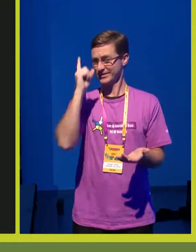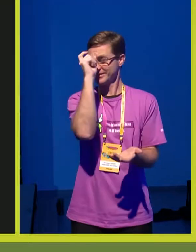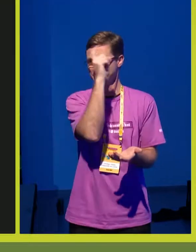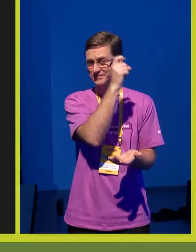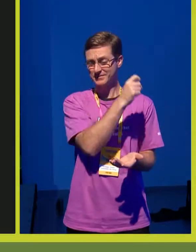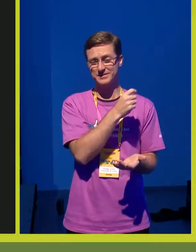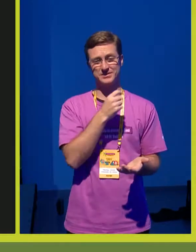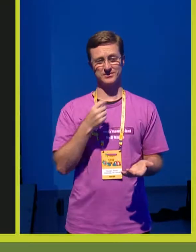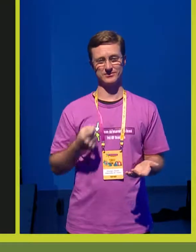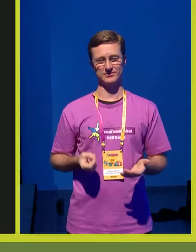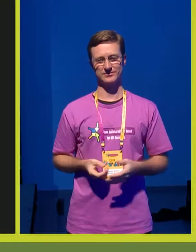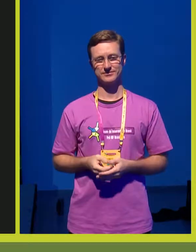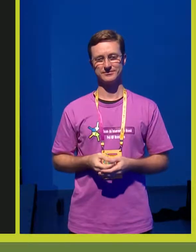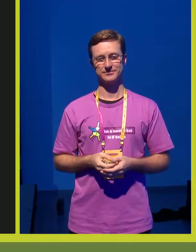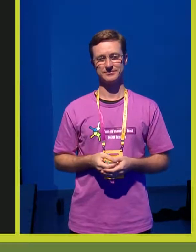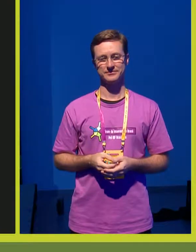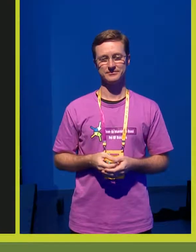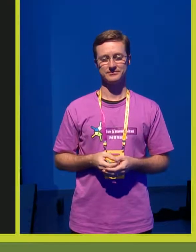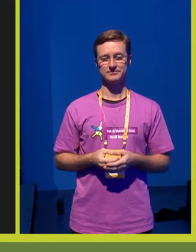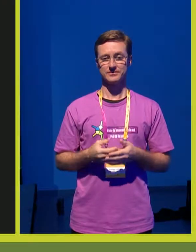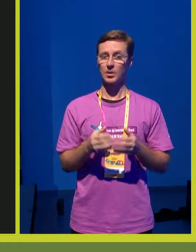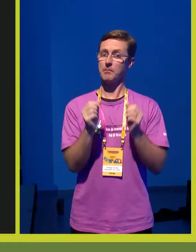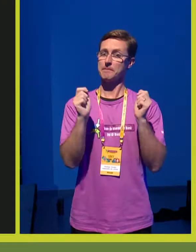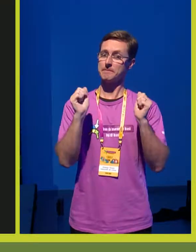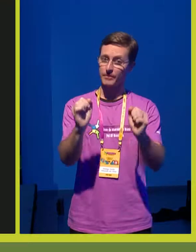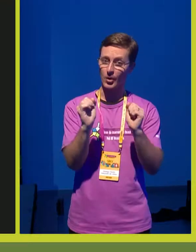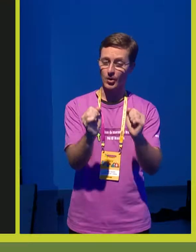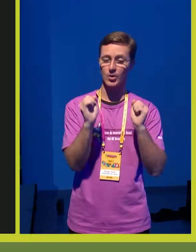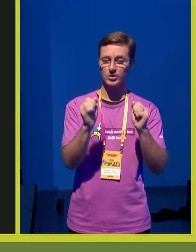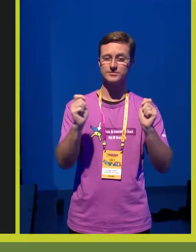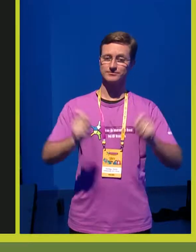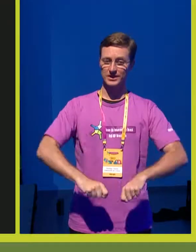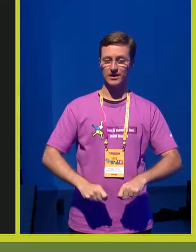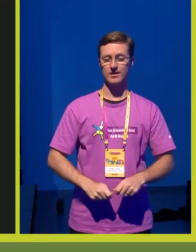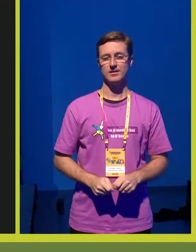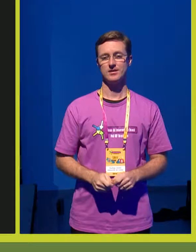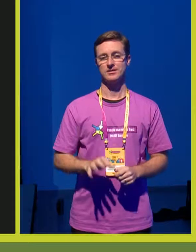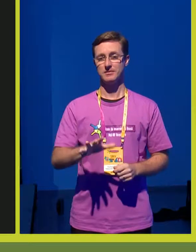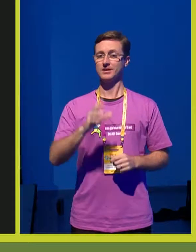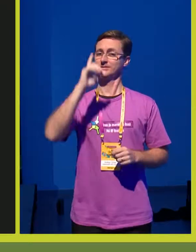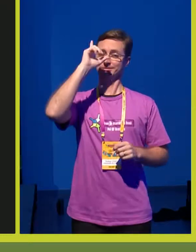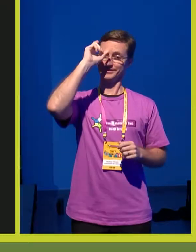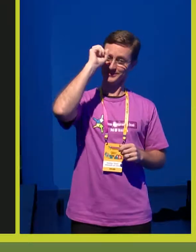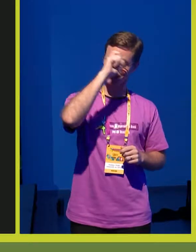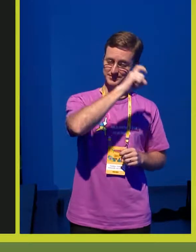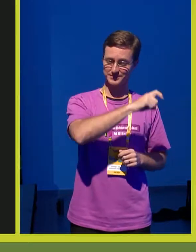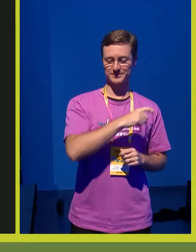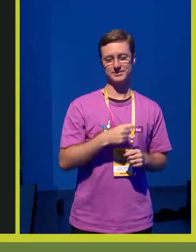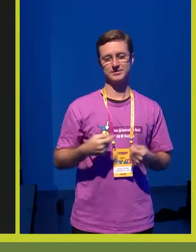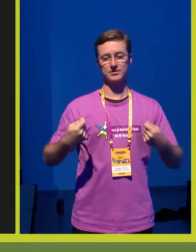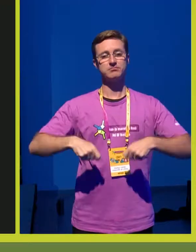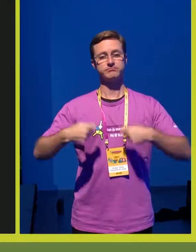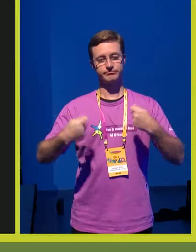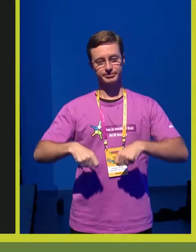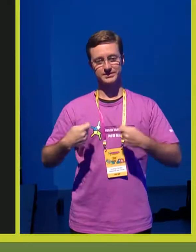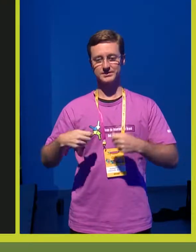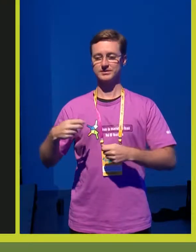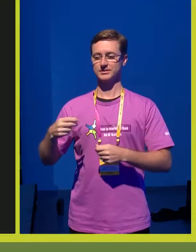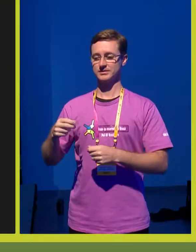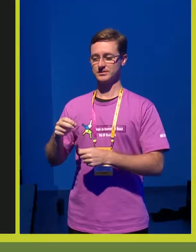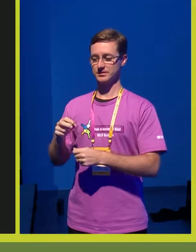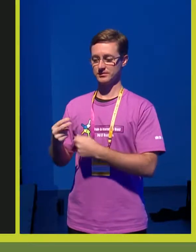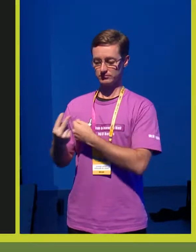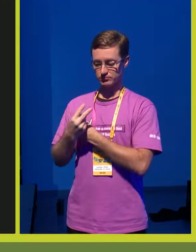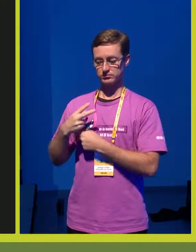fazer o argumento apesar de ainda ser possível e eu ainda defender essa necessidade de respeito à privacidade